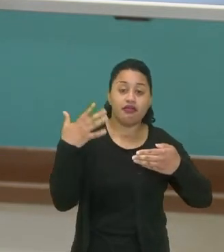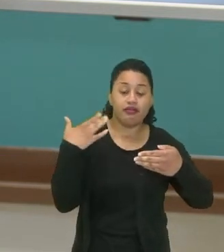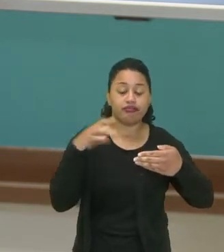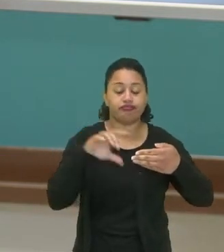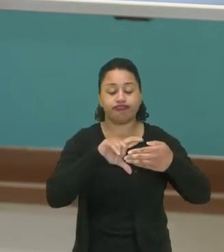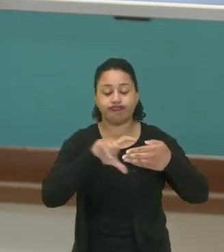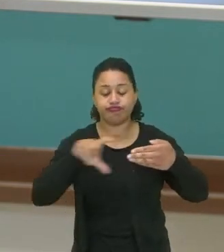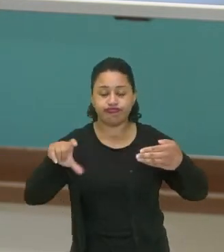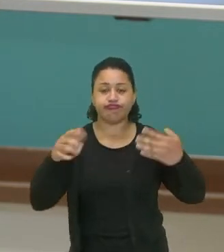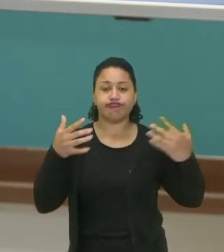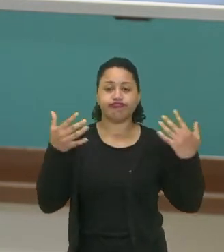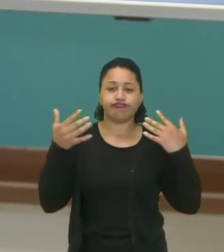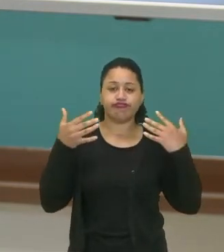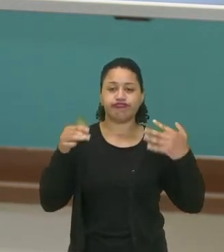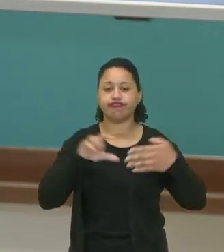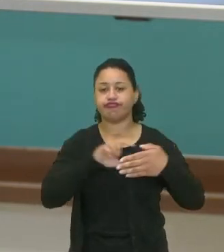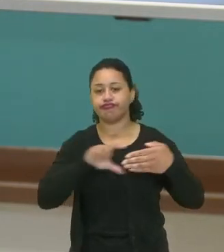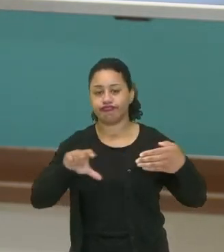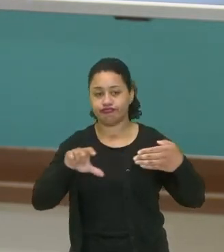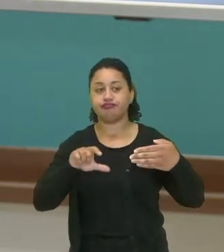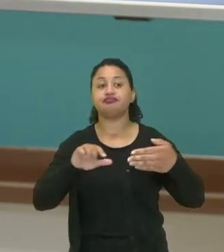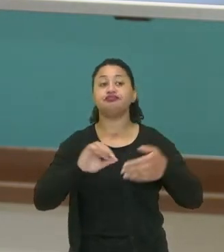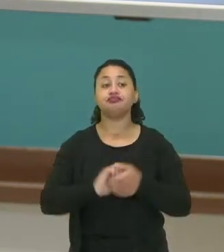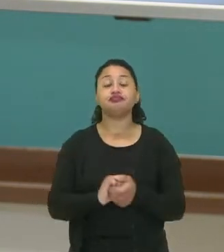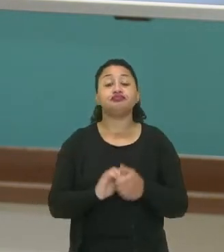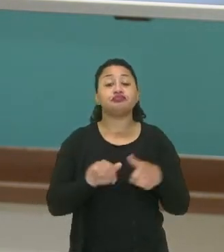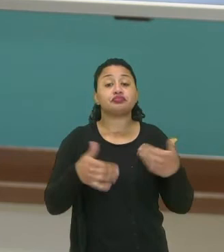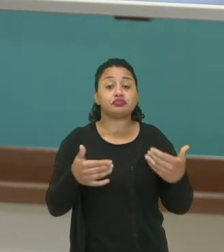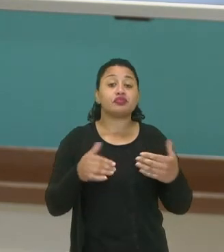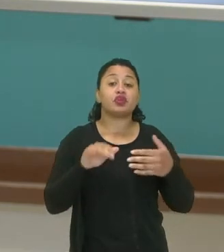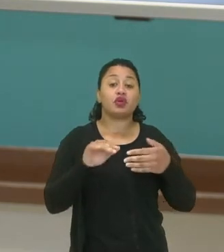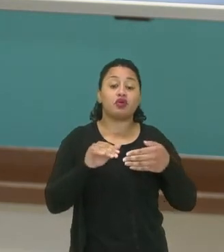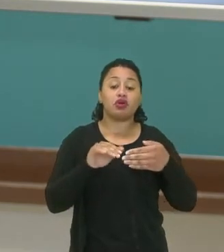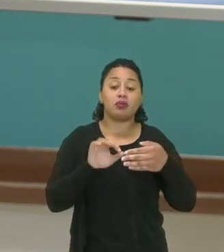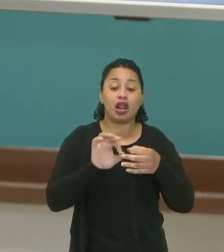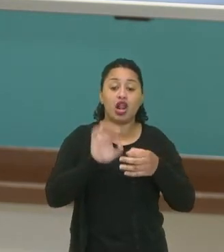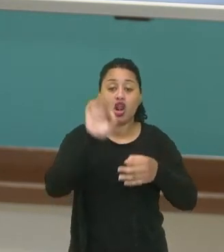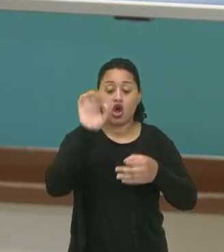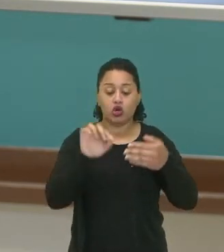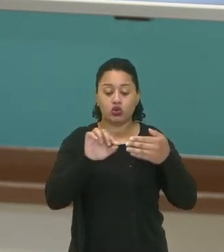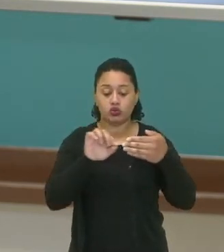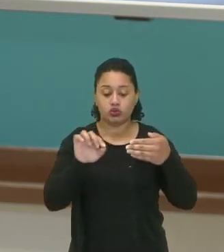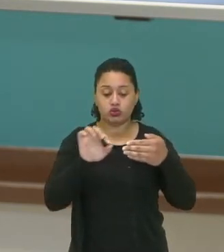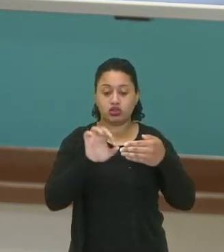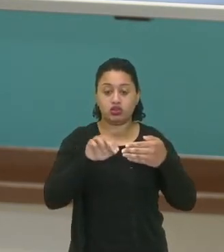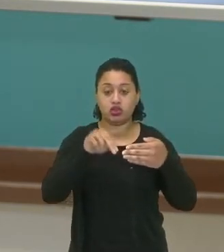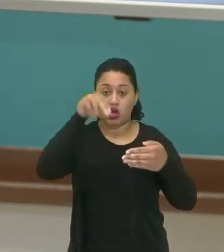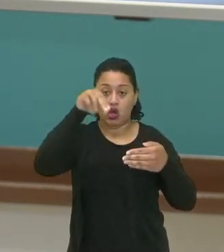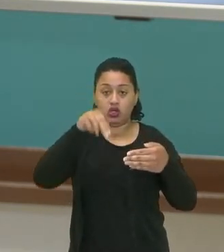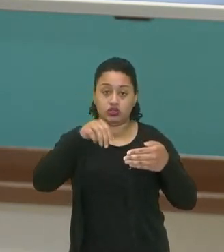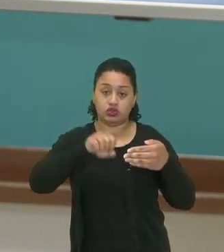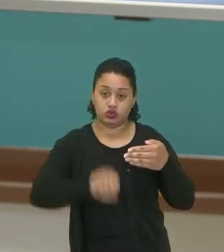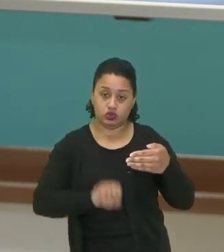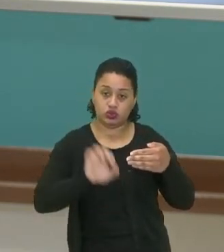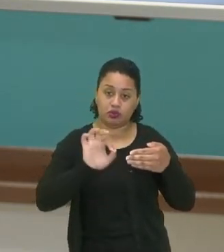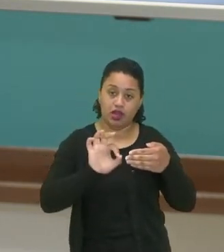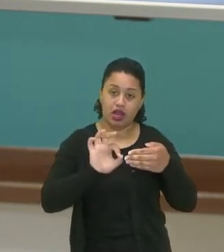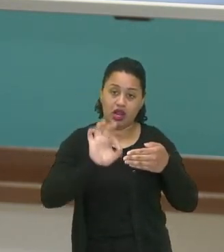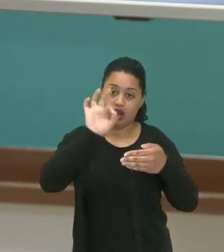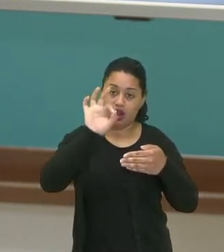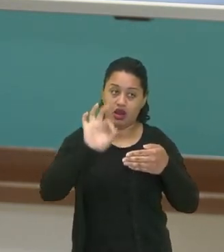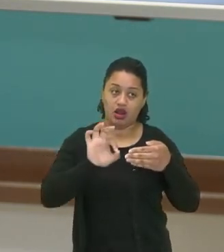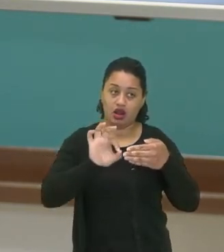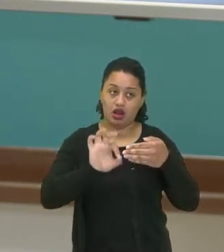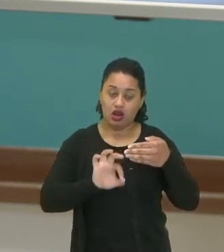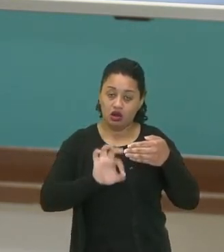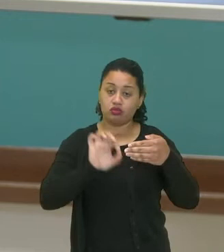e o clima equatorial. À medida que você vai se afastando em direção aos 2 polos, acompanhando a curvatura do